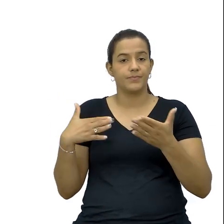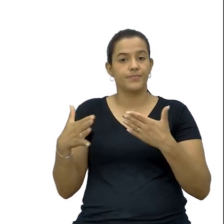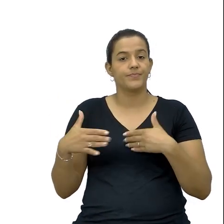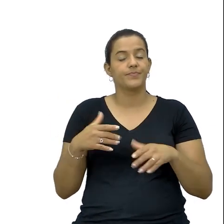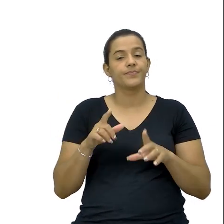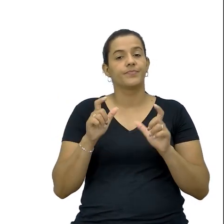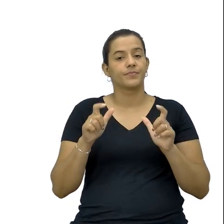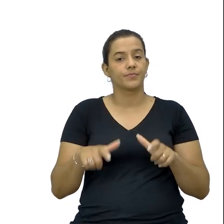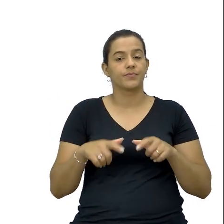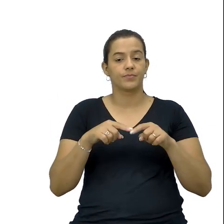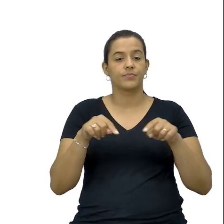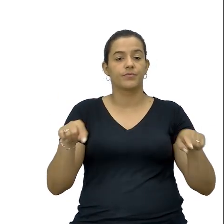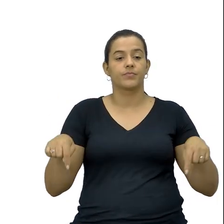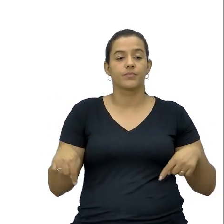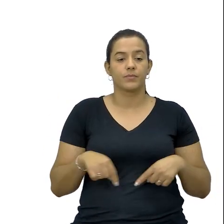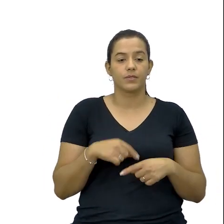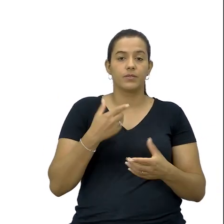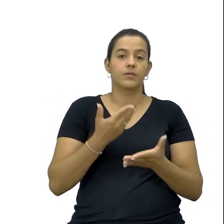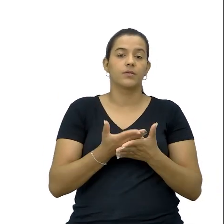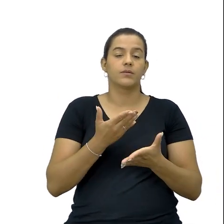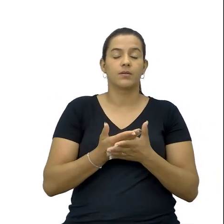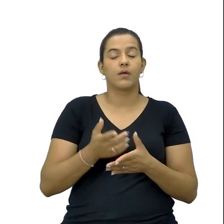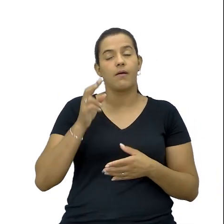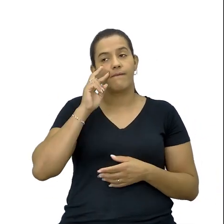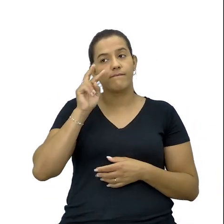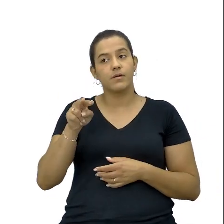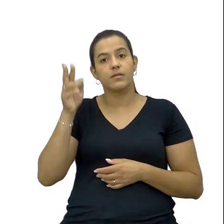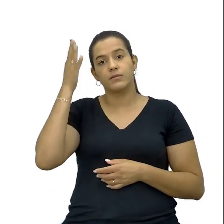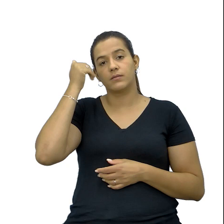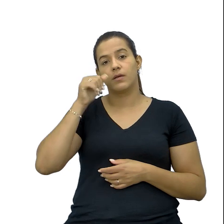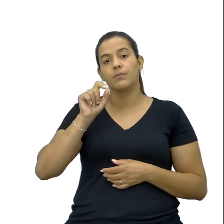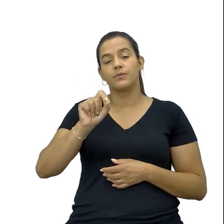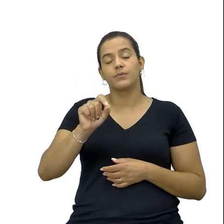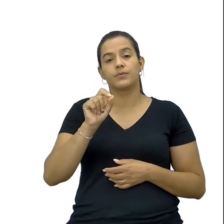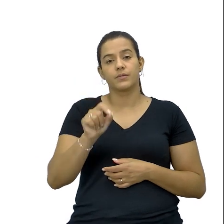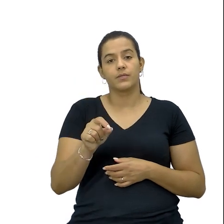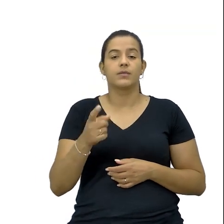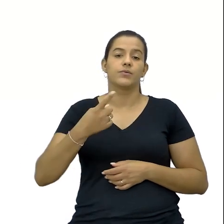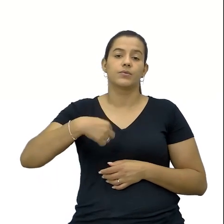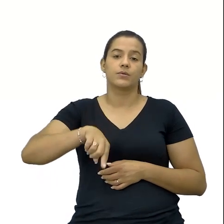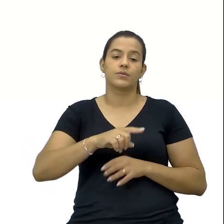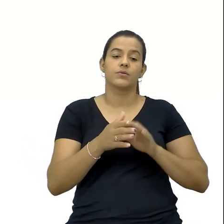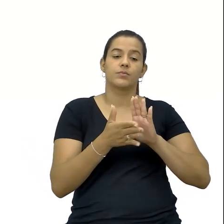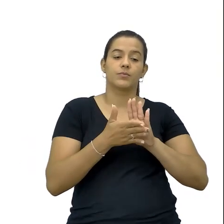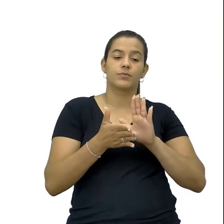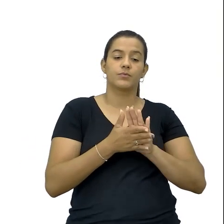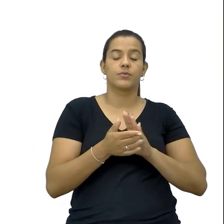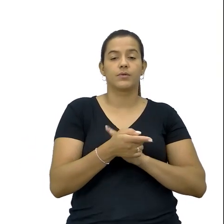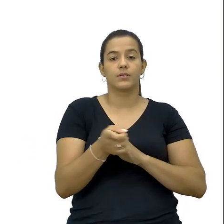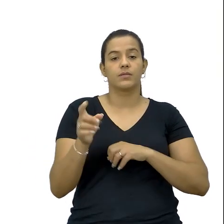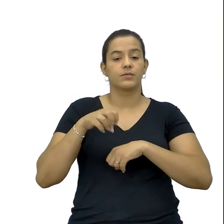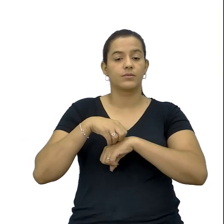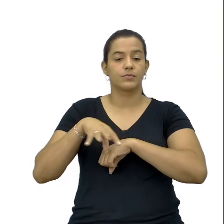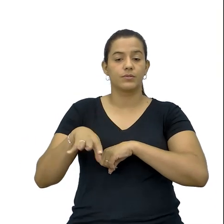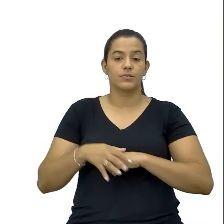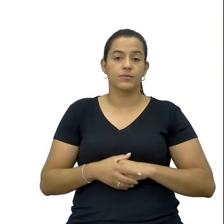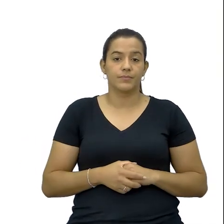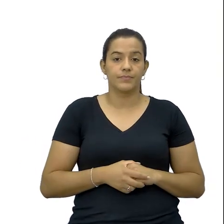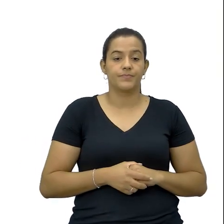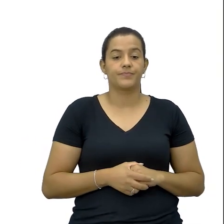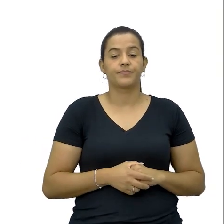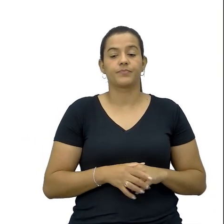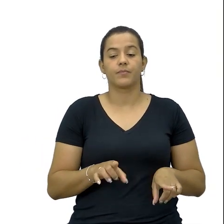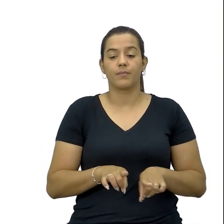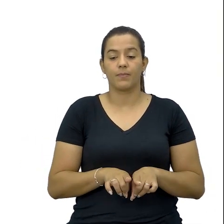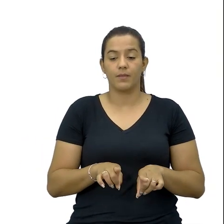gente consegue olhar o que eles sabem, né, nessa discussão que a gente propôs fazer, e a gente traz aqui para